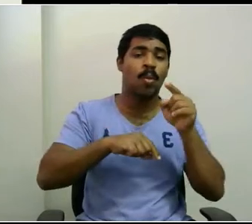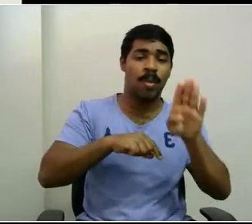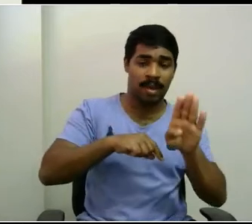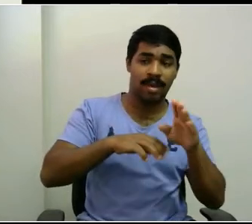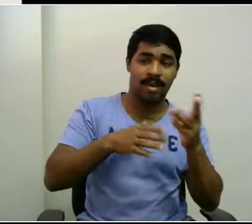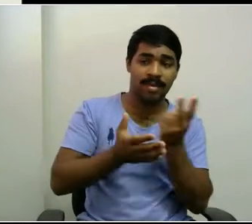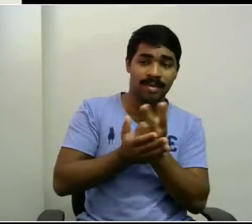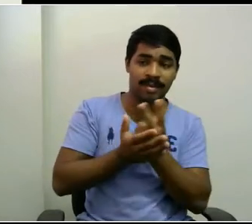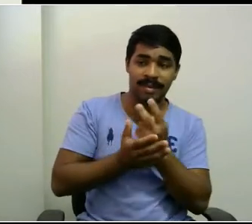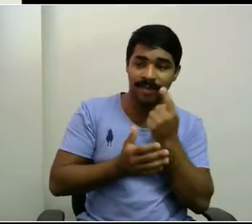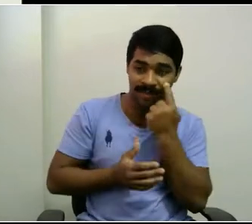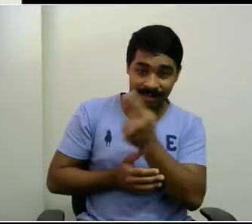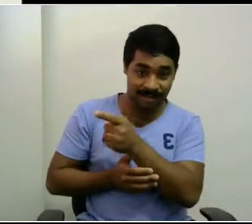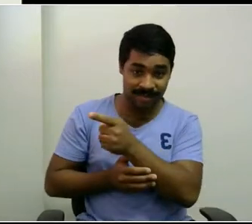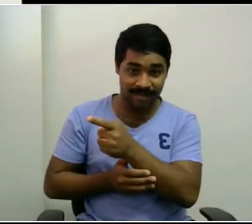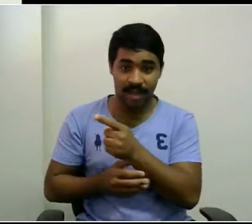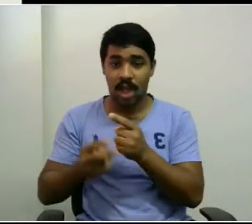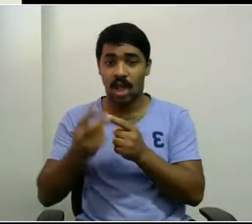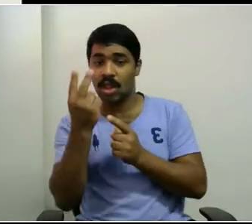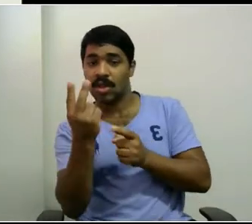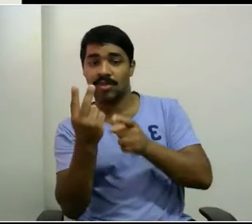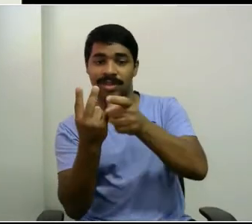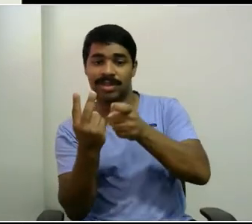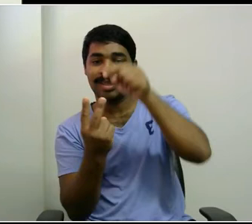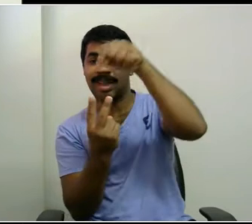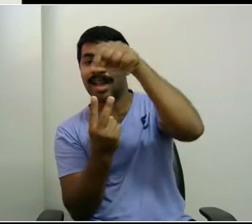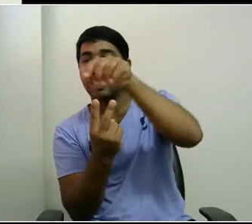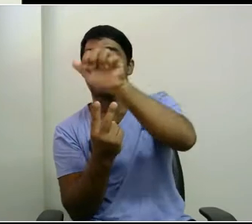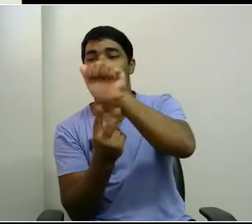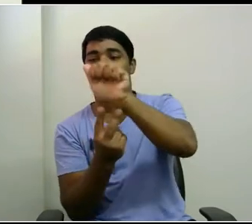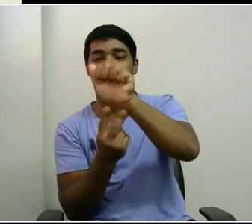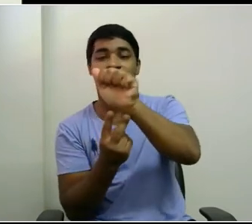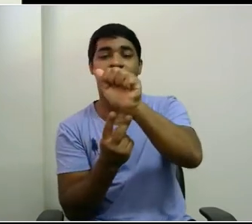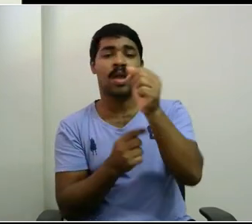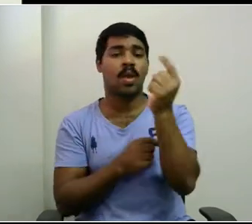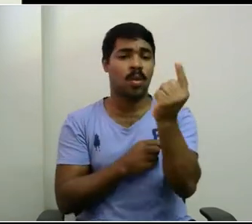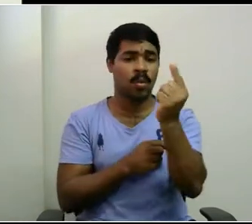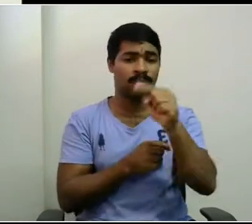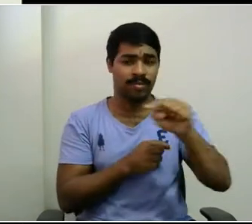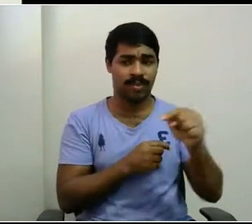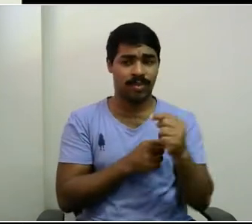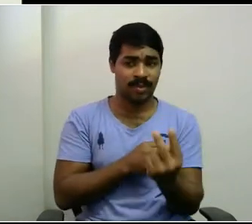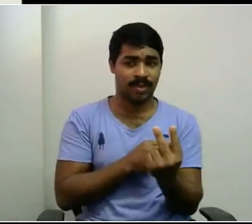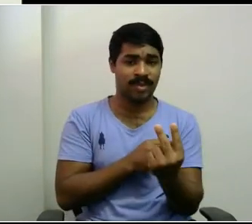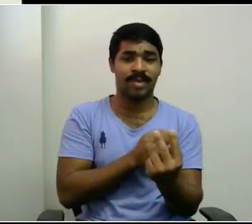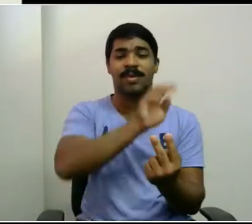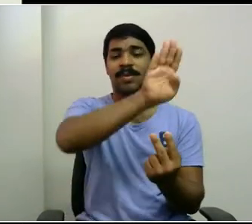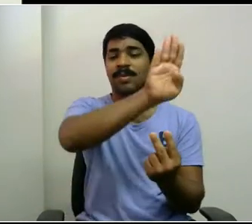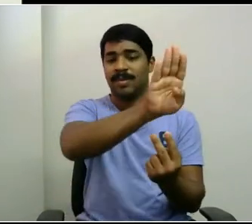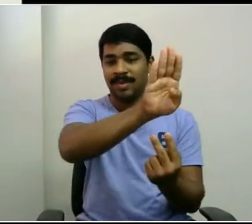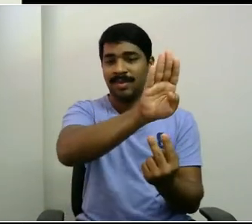E esse outro aqui, ó, é o meu b. Então, isso aqui ela é uma inequação do primeiro grau